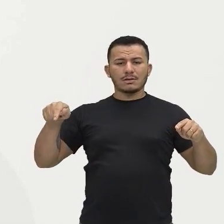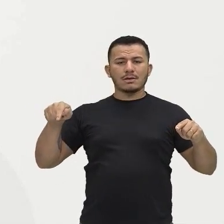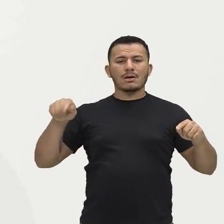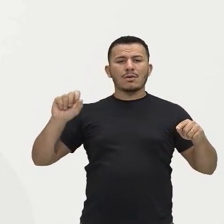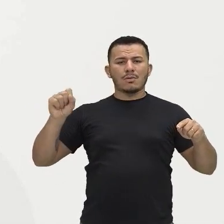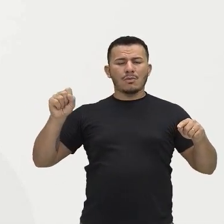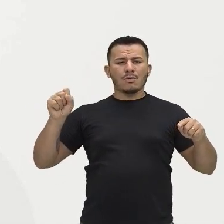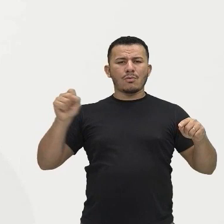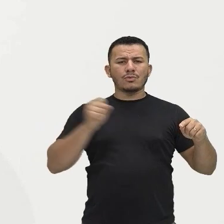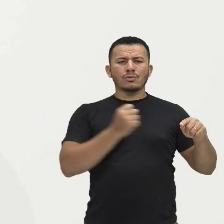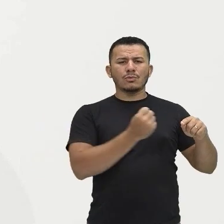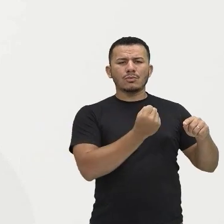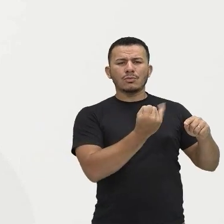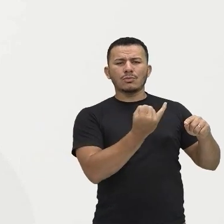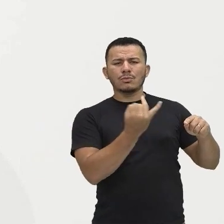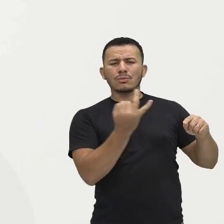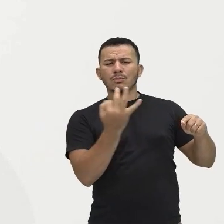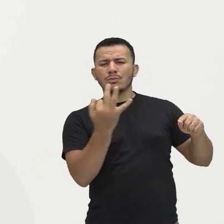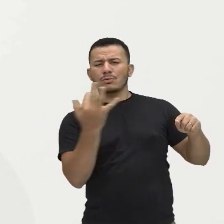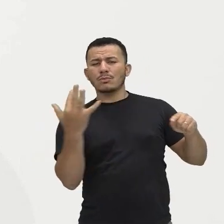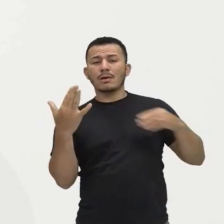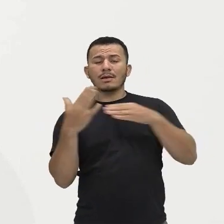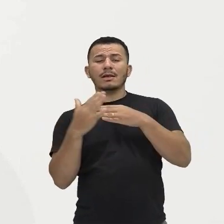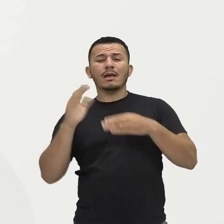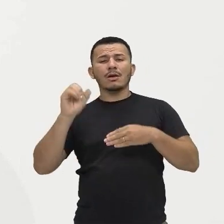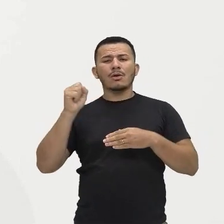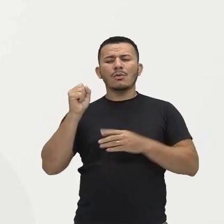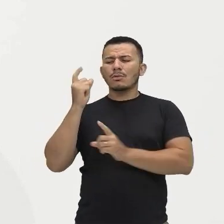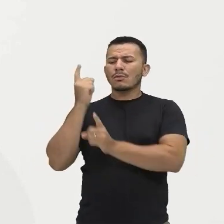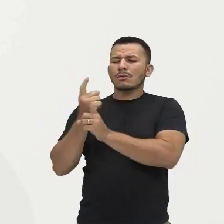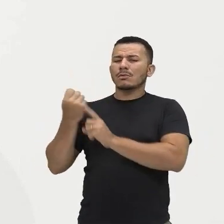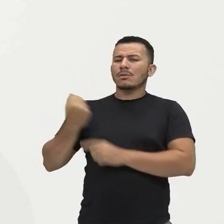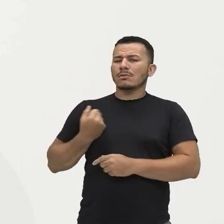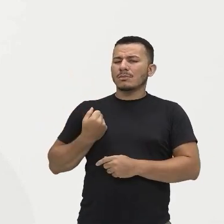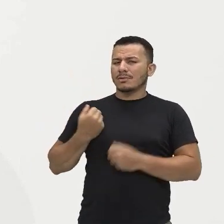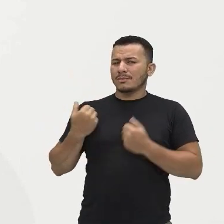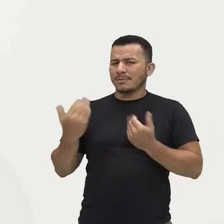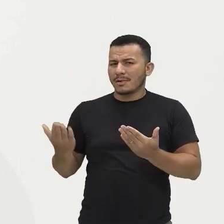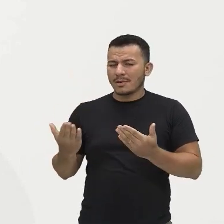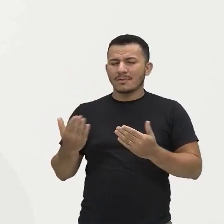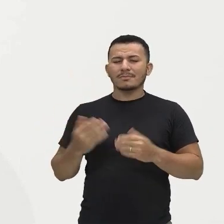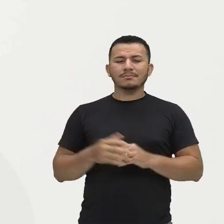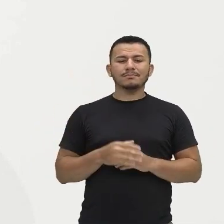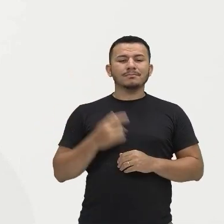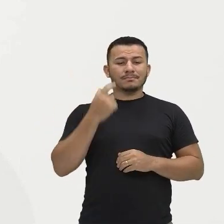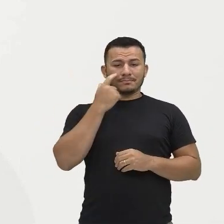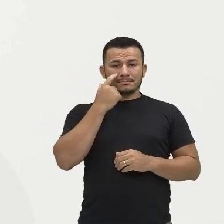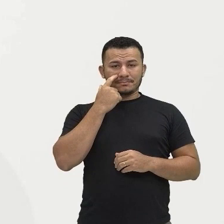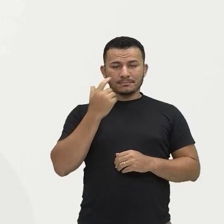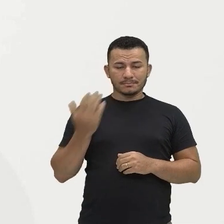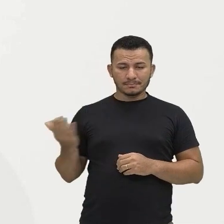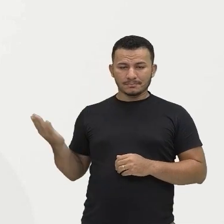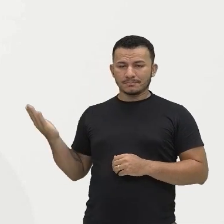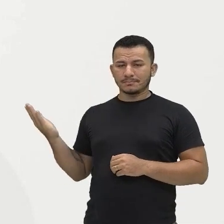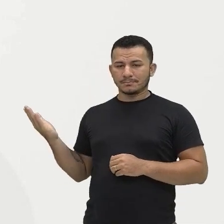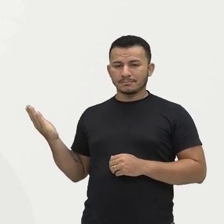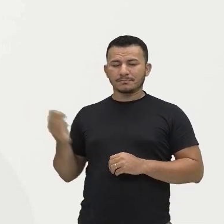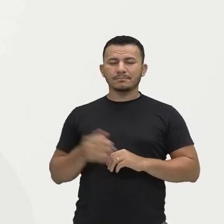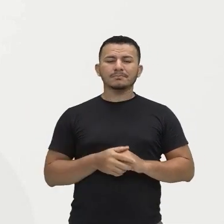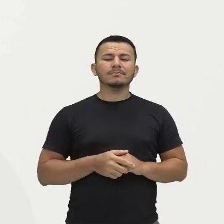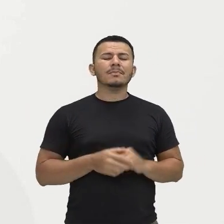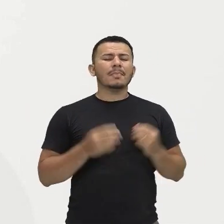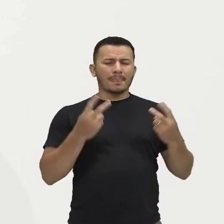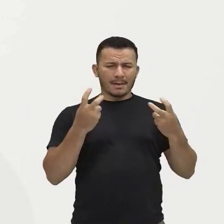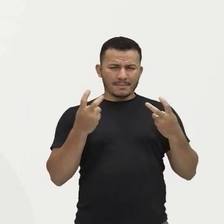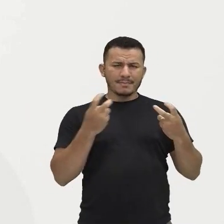8 posições. Então, eu saio contando, deslocando, é como se eu pegasse esse pedaço, jogasse mais aqui em cima, e você vê que, na